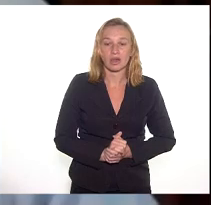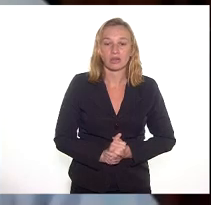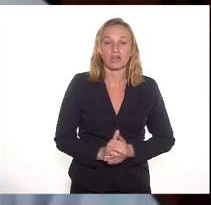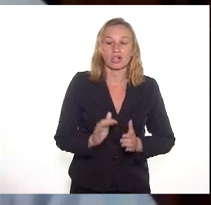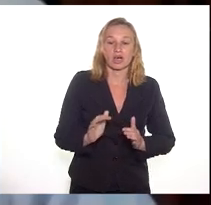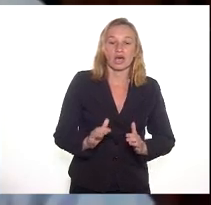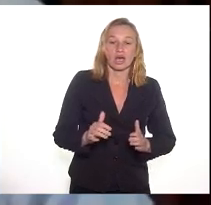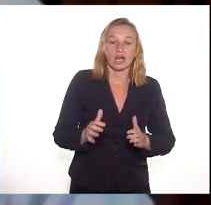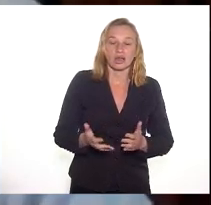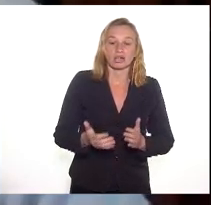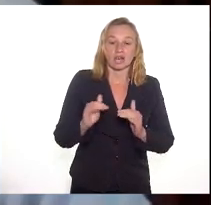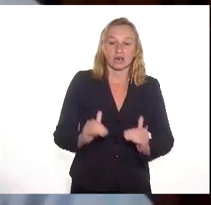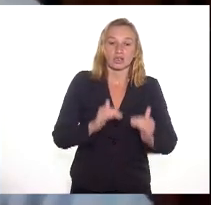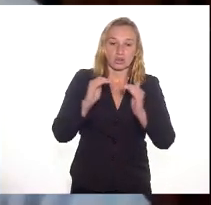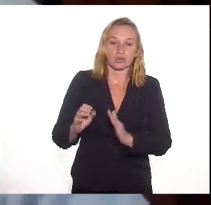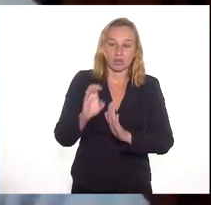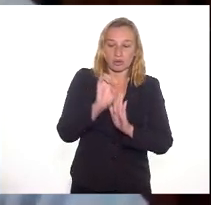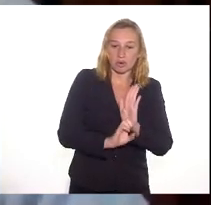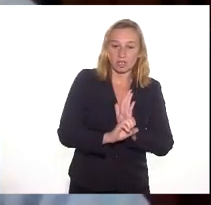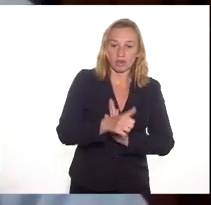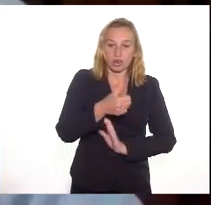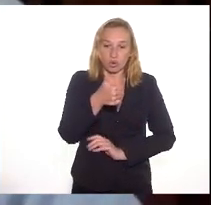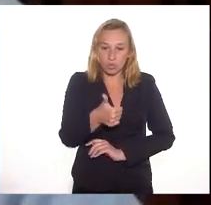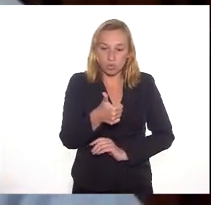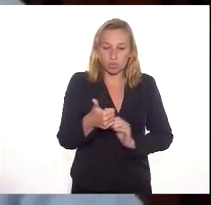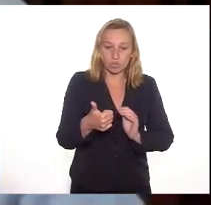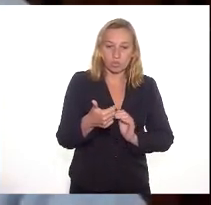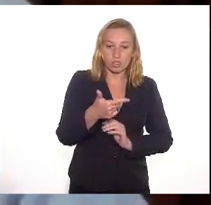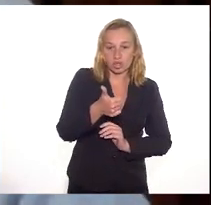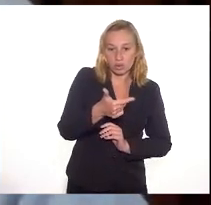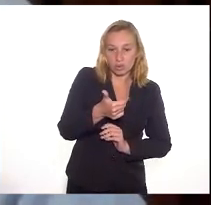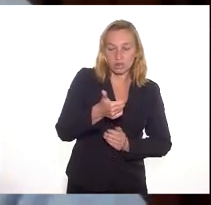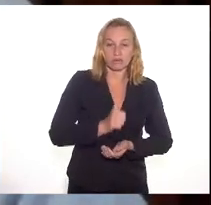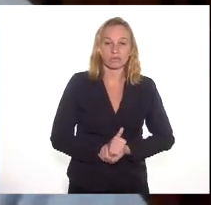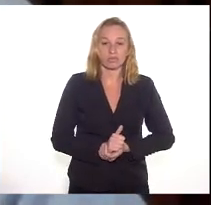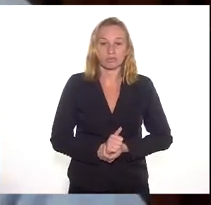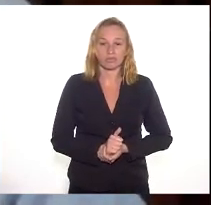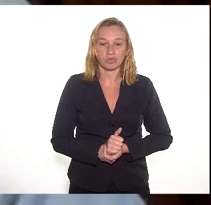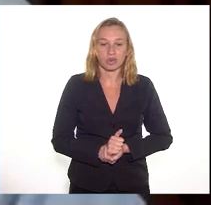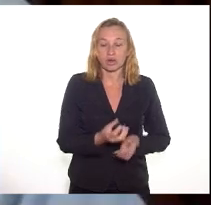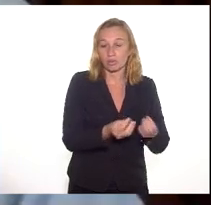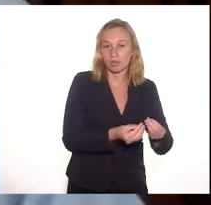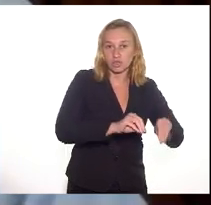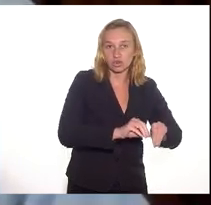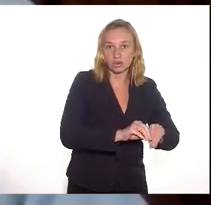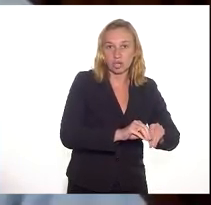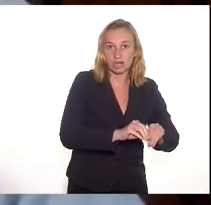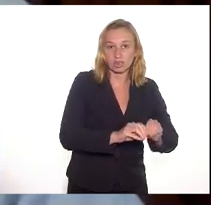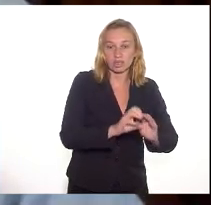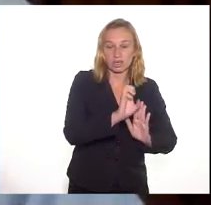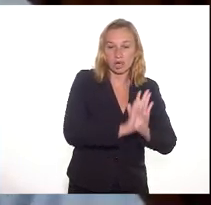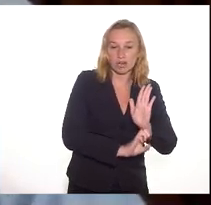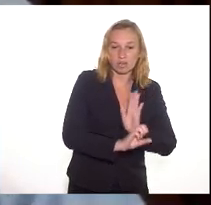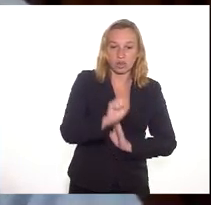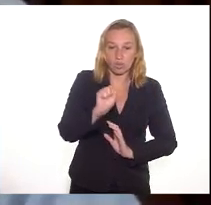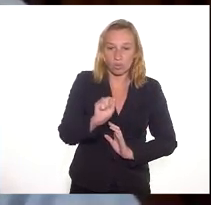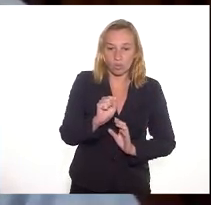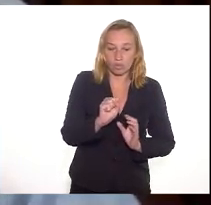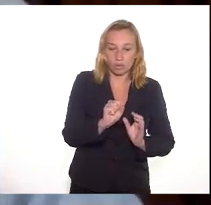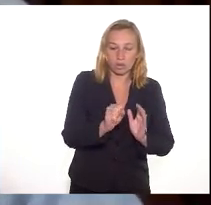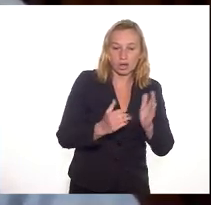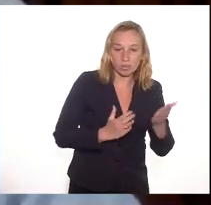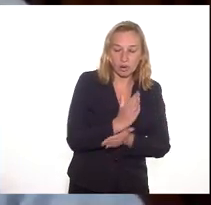Favorável com subemenda aglutinativa, emendas 1 e 12. Pela prejudicabilidade da emenda 8, pela